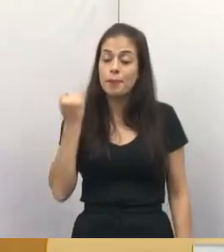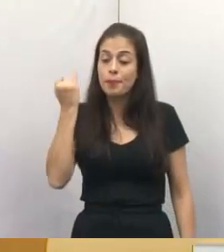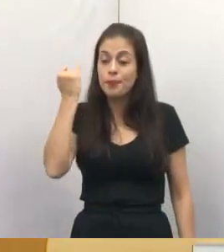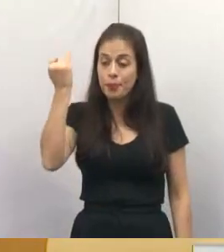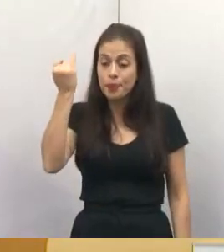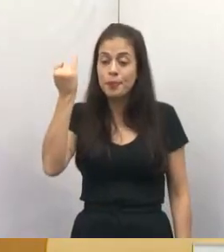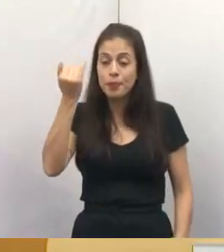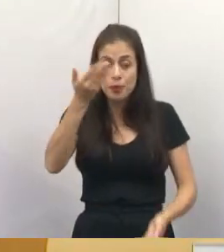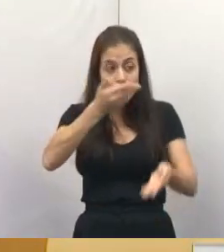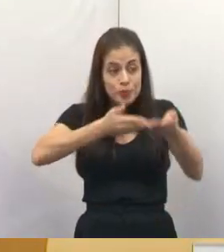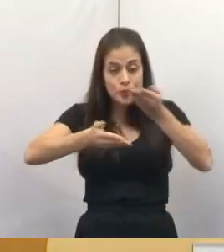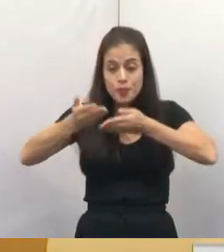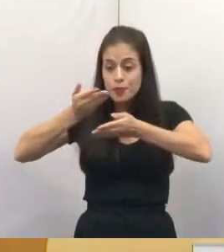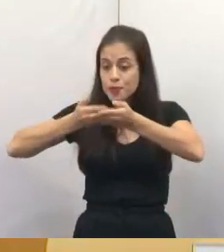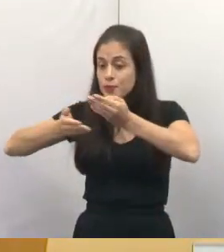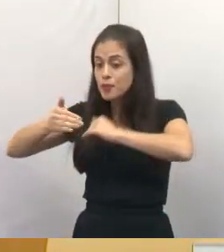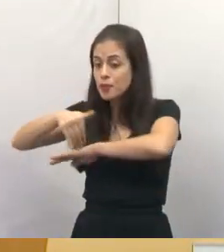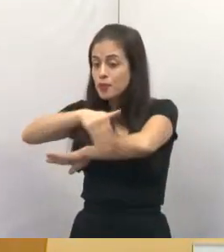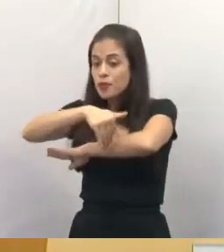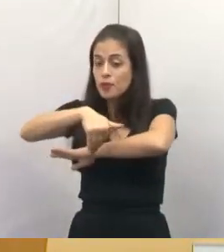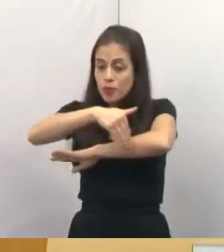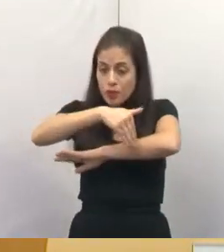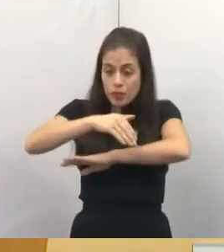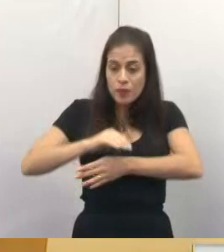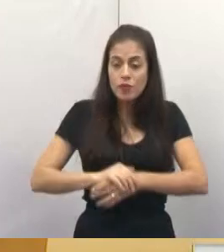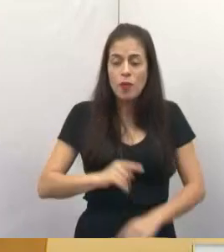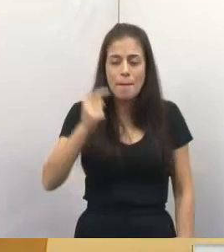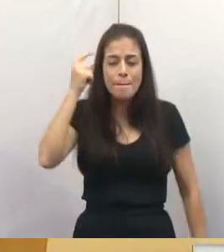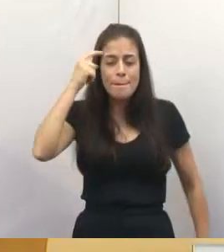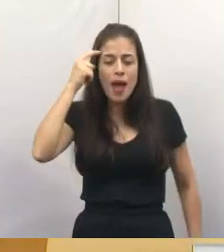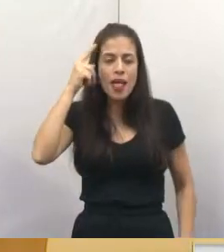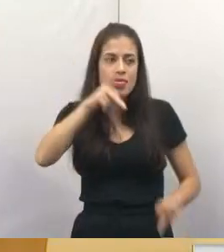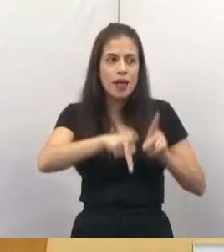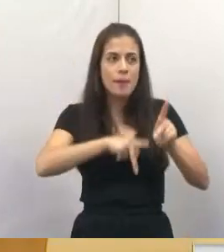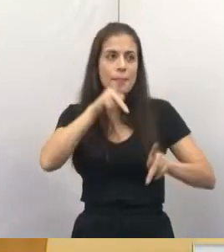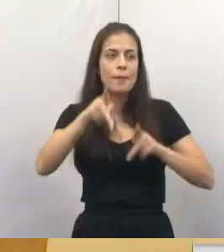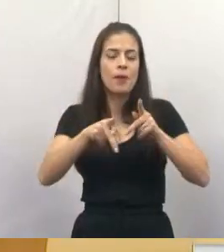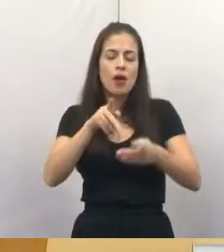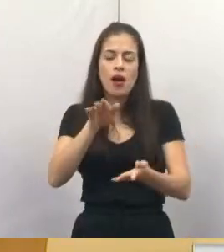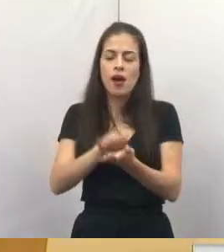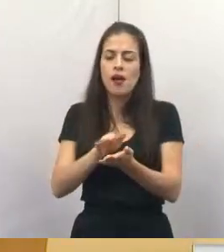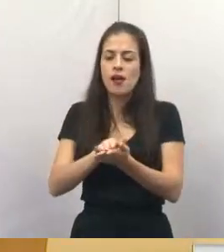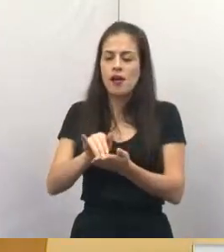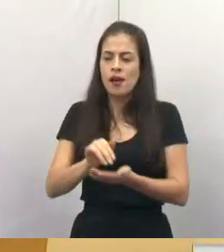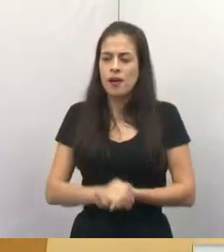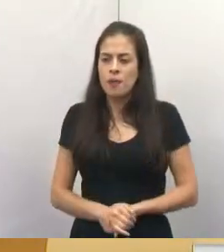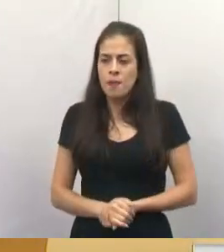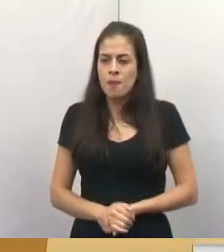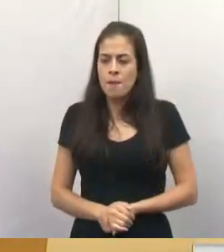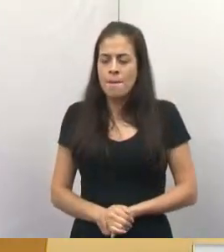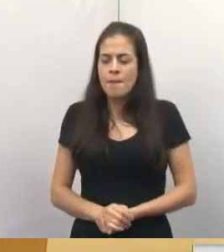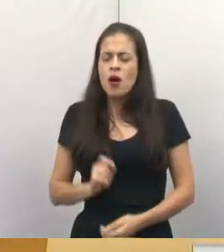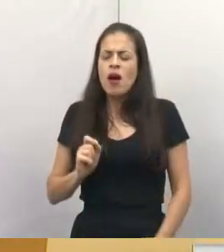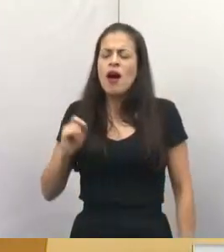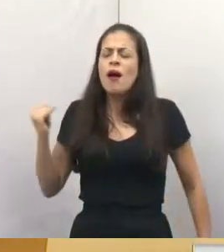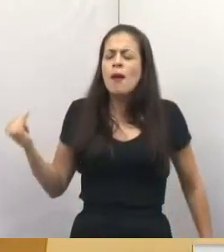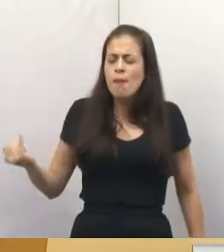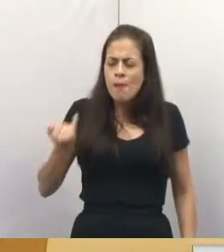ouvir, estar na rua para que a gente possa ouvir o que pensa a população da nossa cidade. E qual a